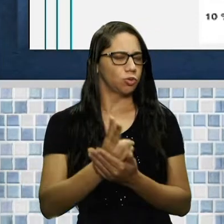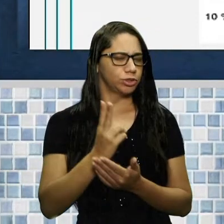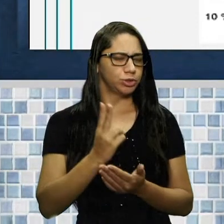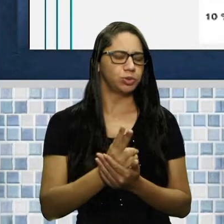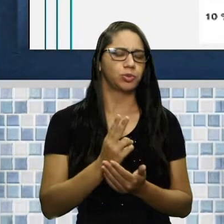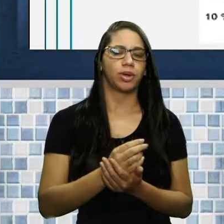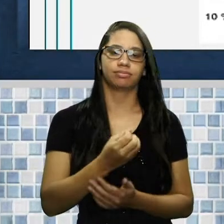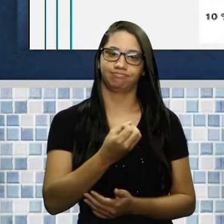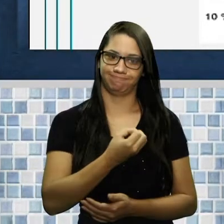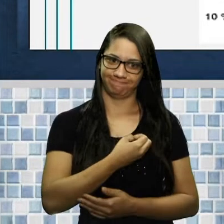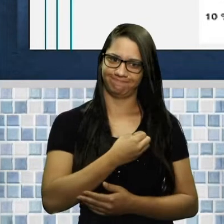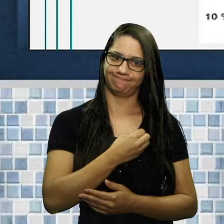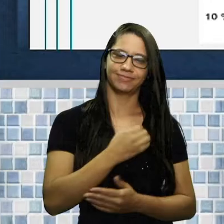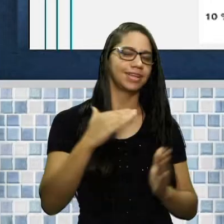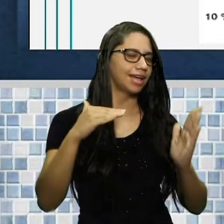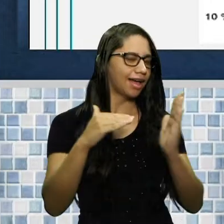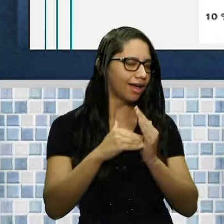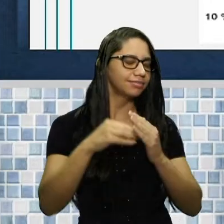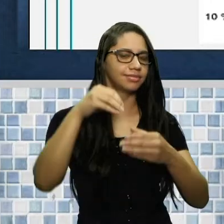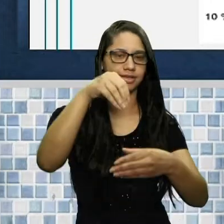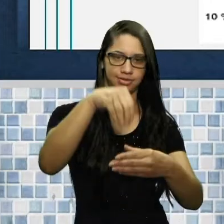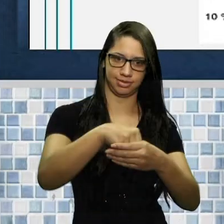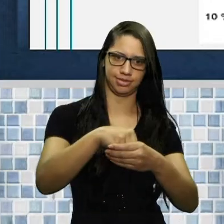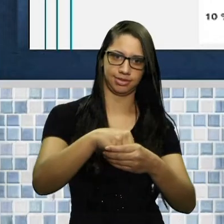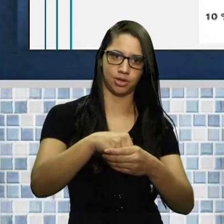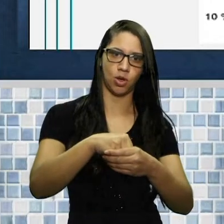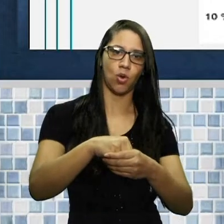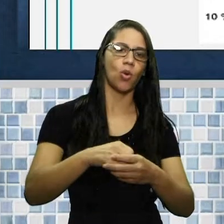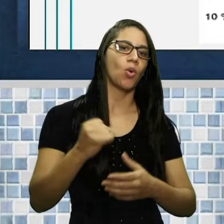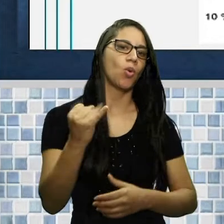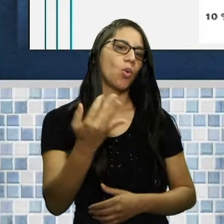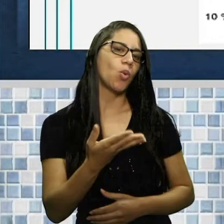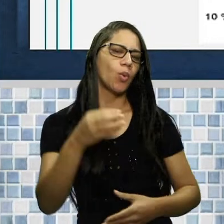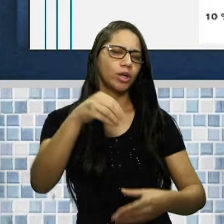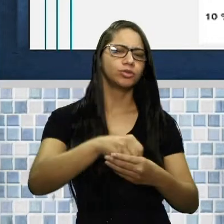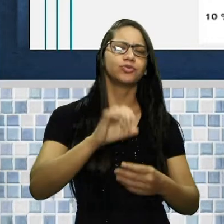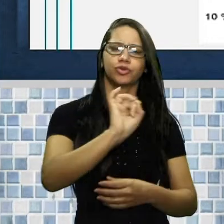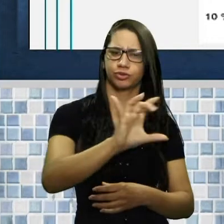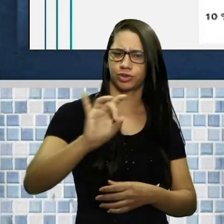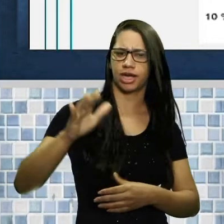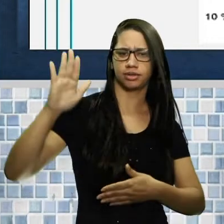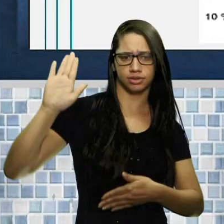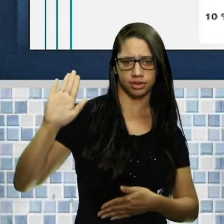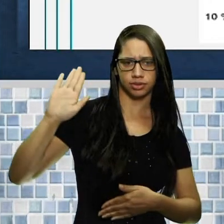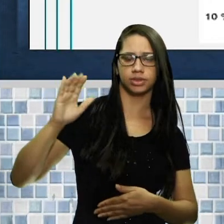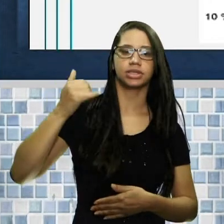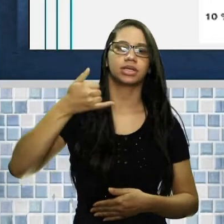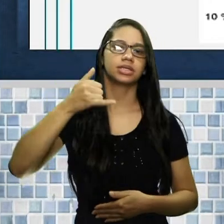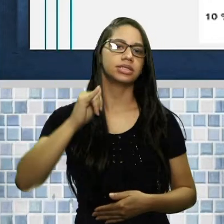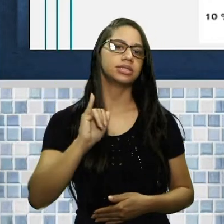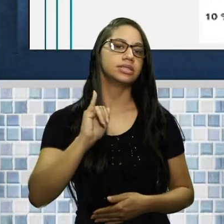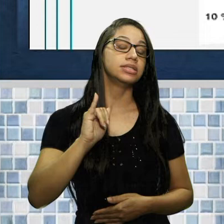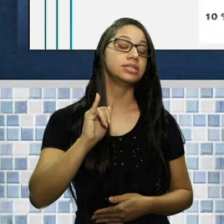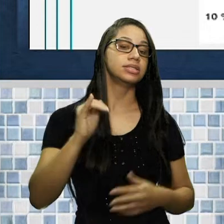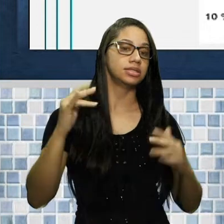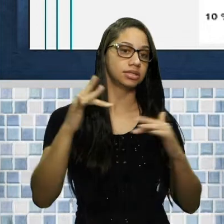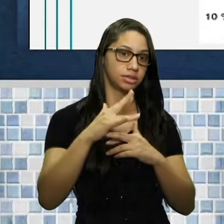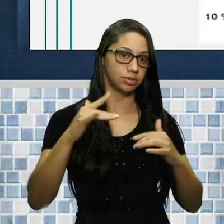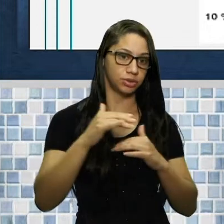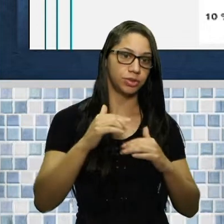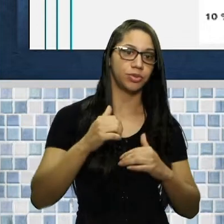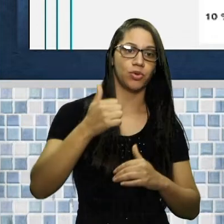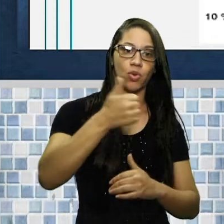mantiver inalterado até a eleição, quantos votos terá cada um dos candidatos se esse município